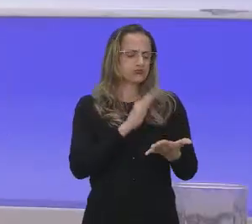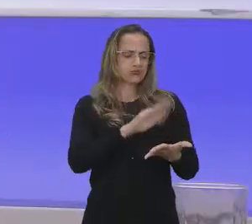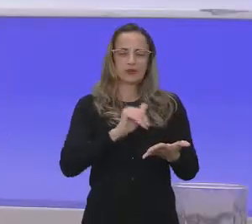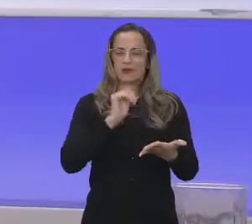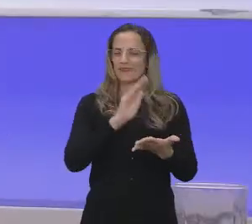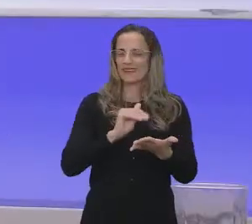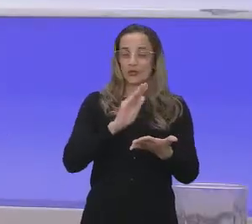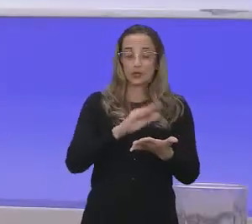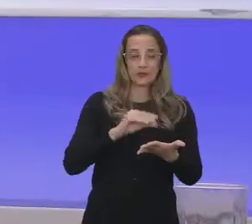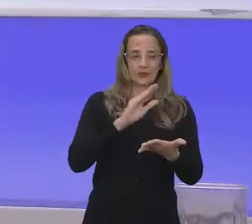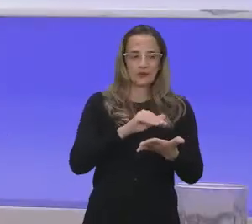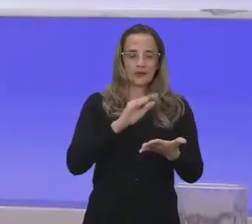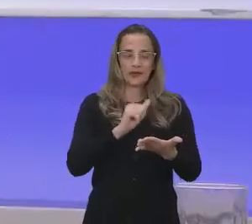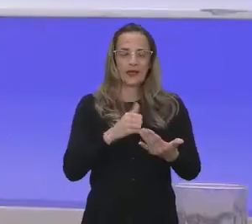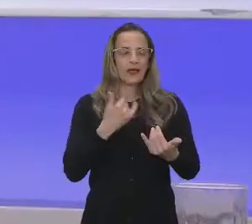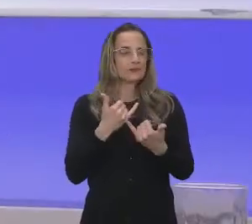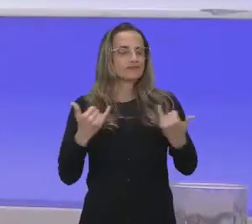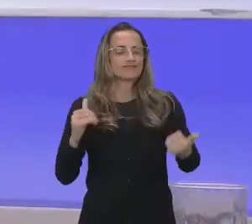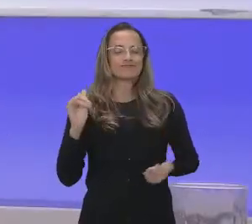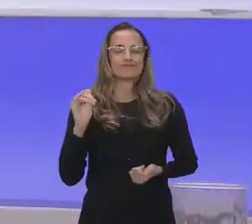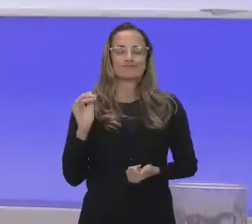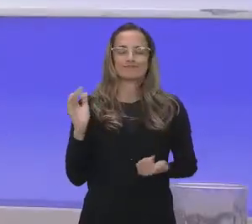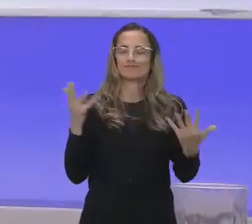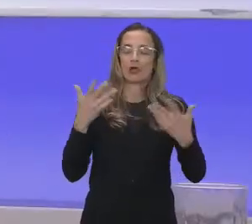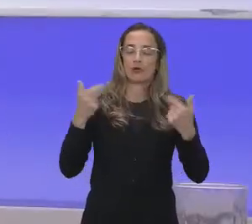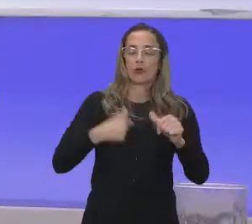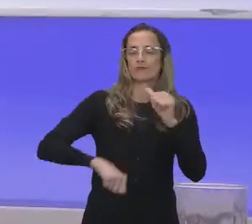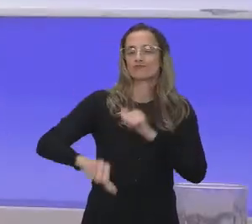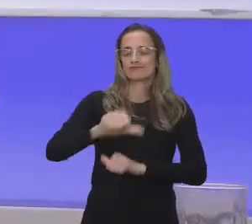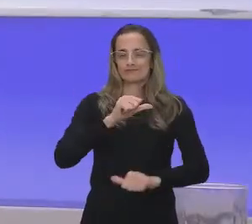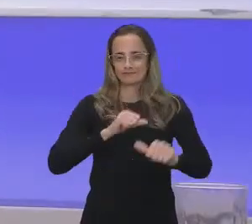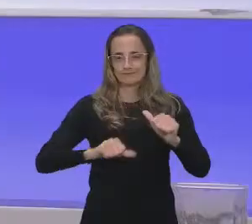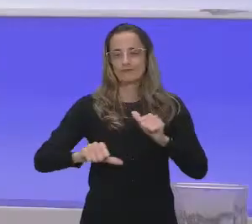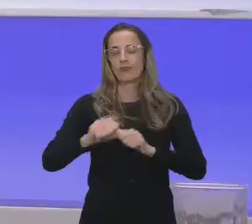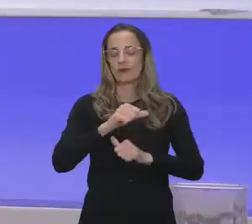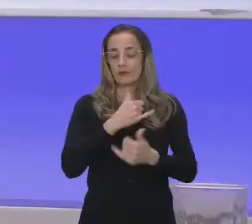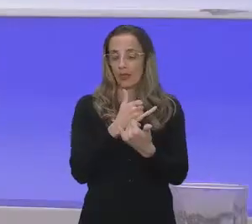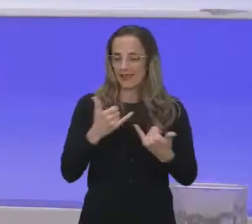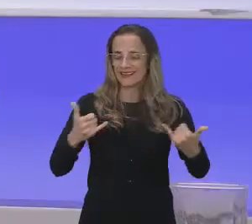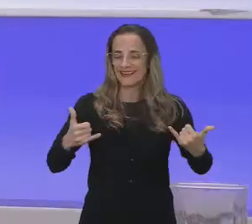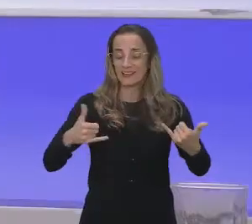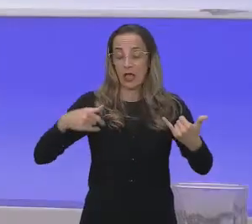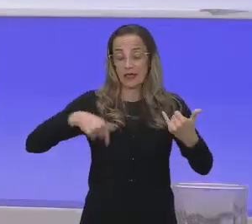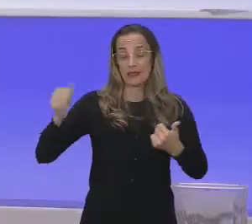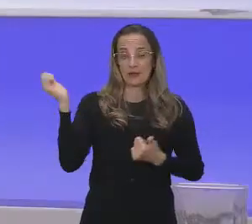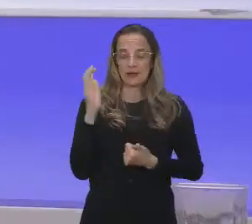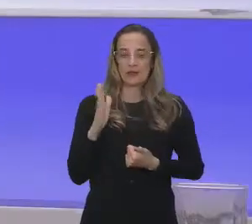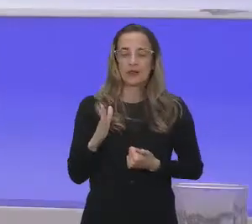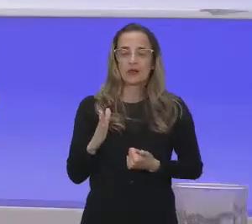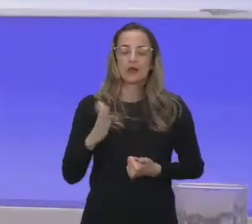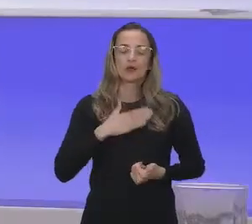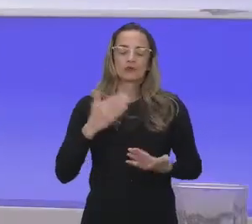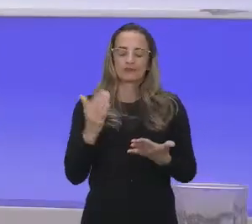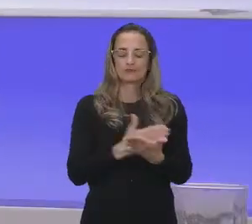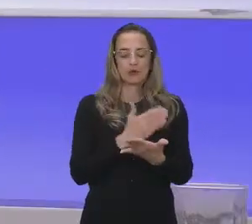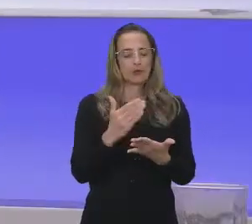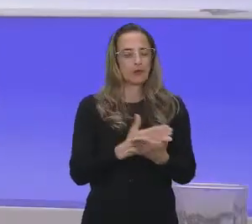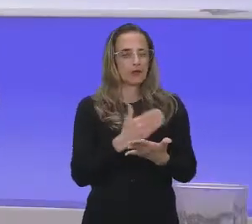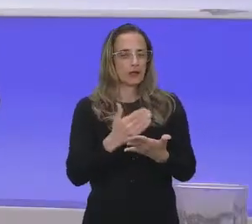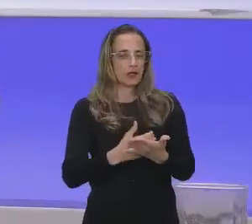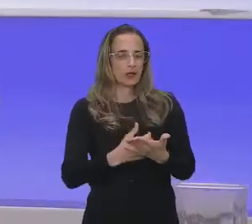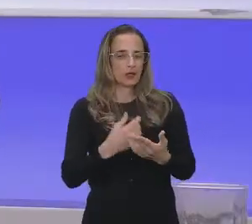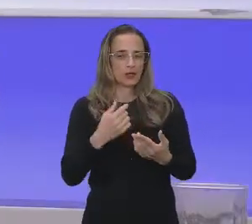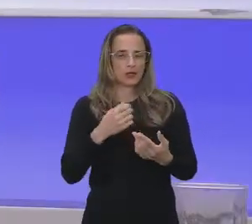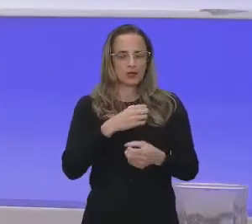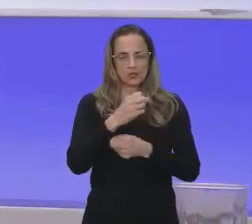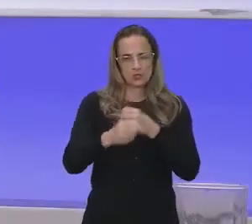muito legal e é muito rico ver como mudou a matriz energética brasileira, assim. Os meus livros de